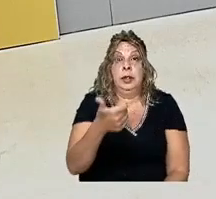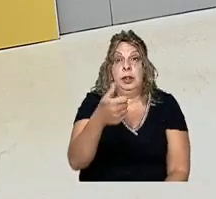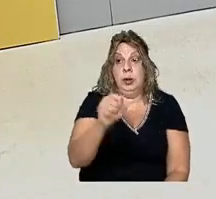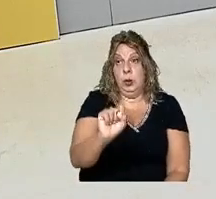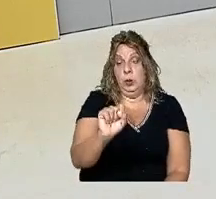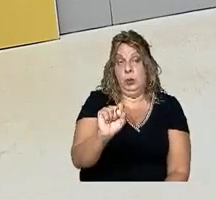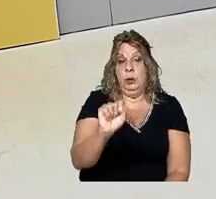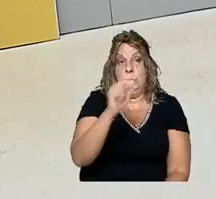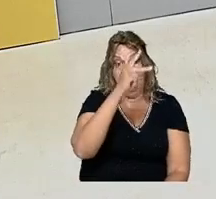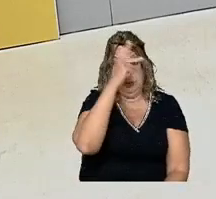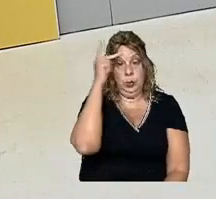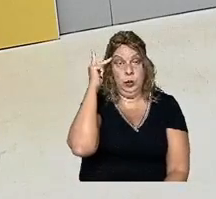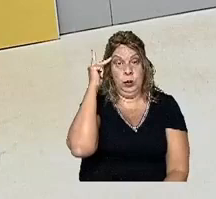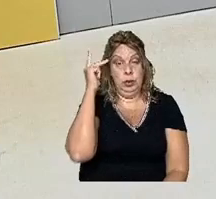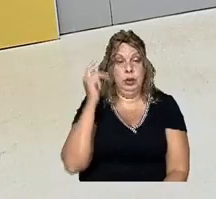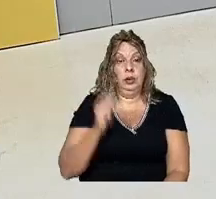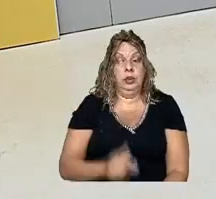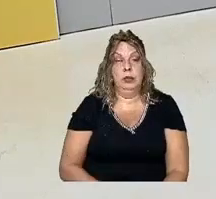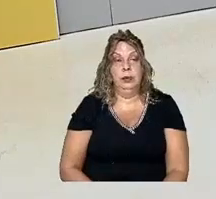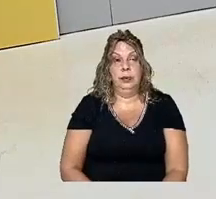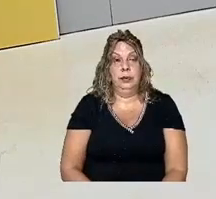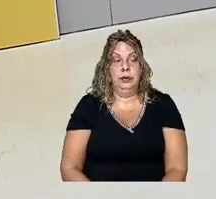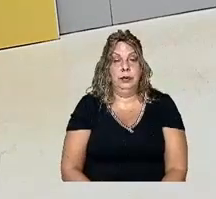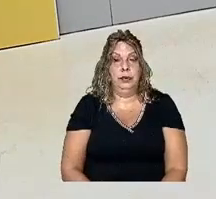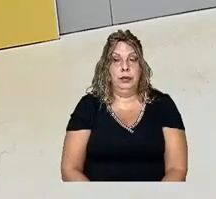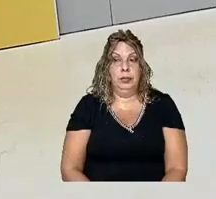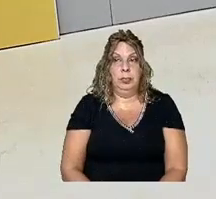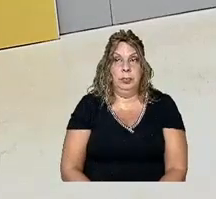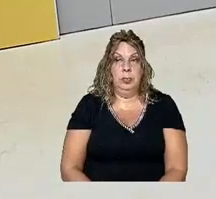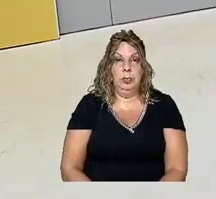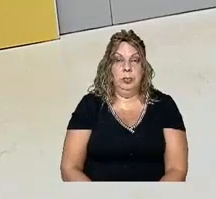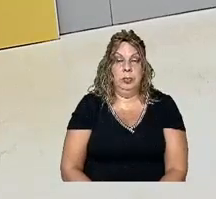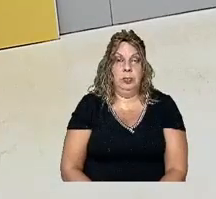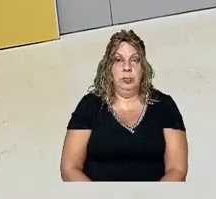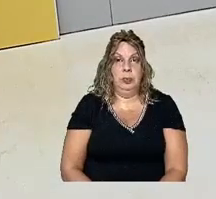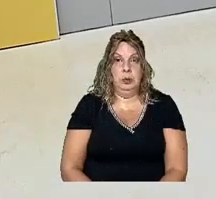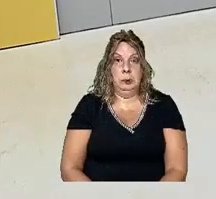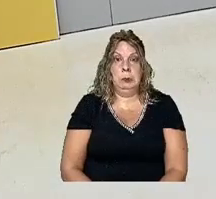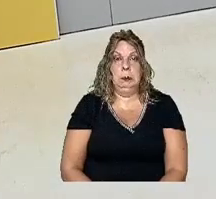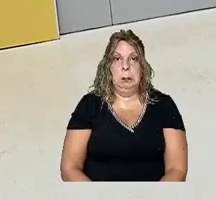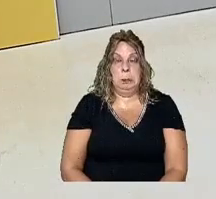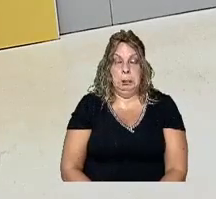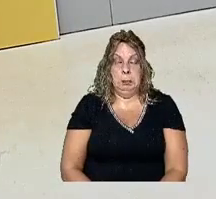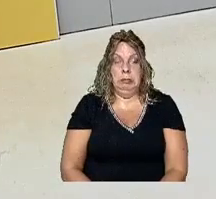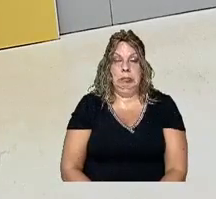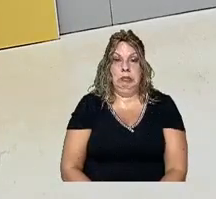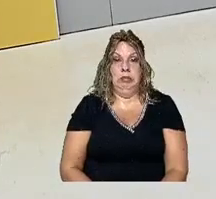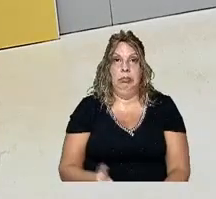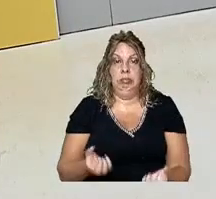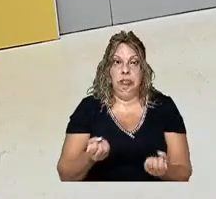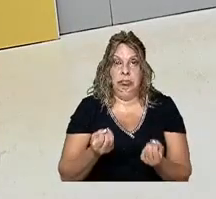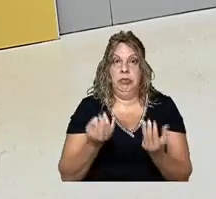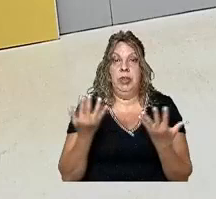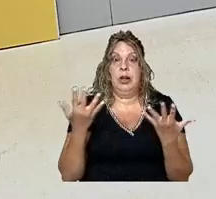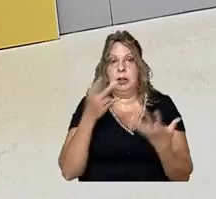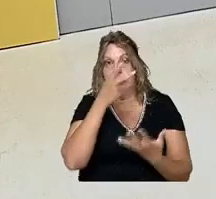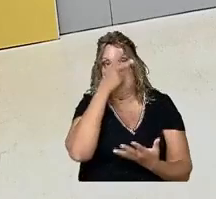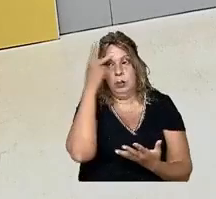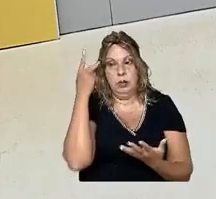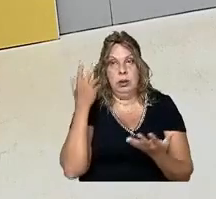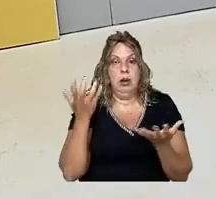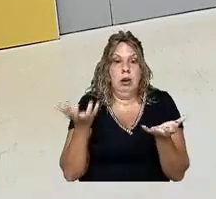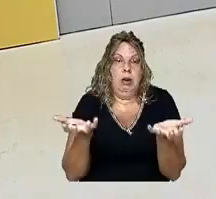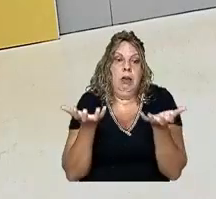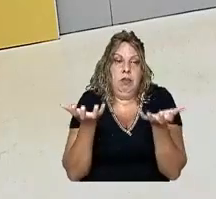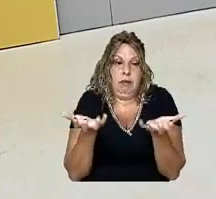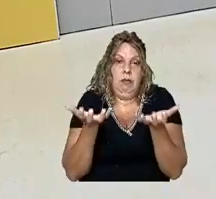28 títulos na expectativa, minha gente. Nossa, mas tem muita gente querendo. Vamos lá para ver